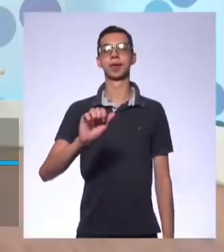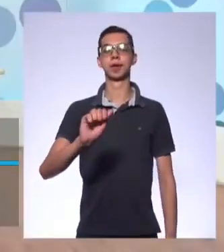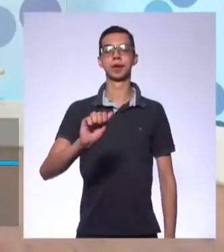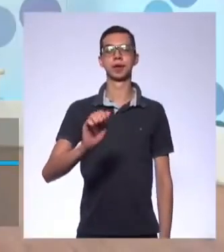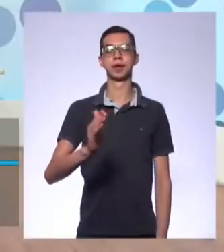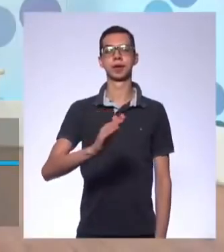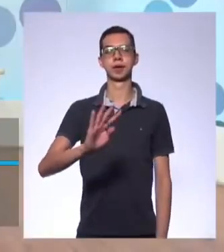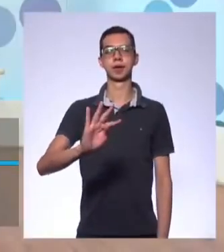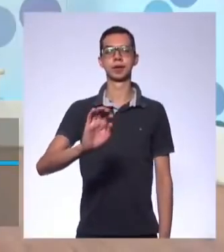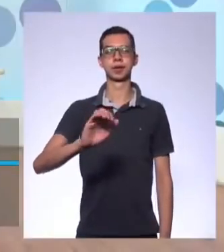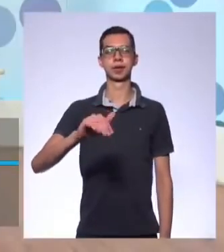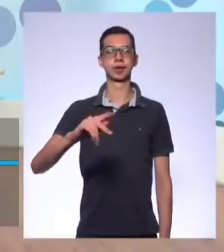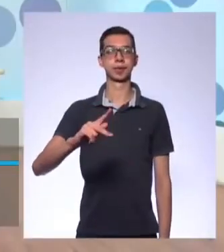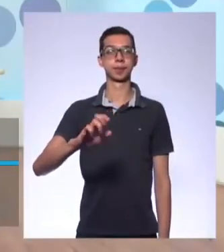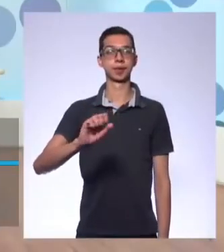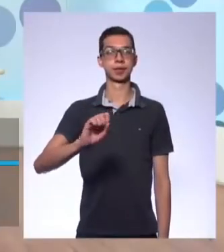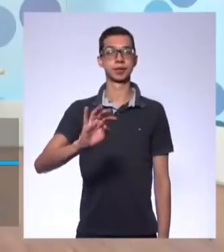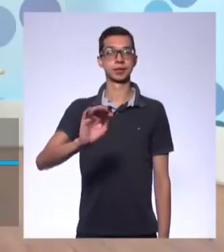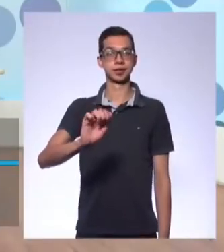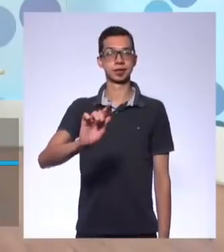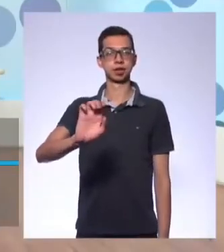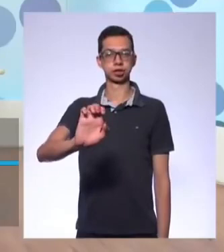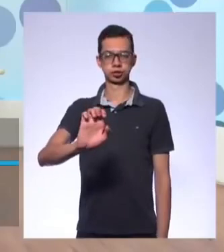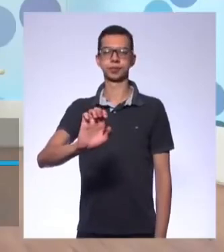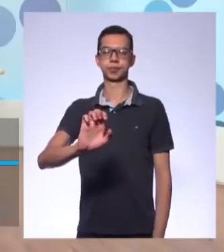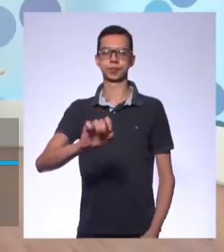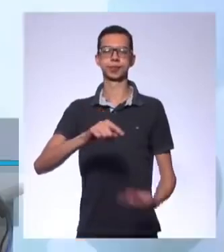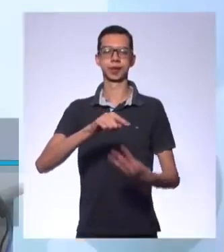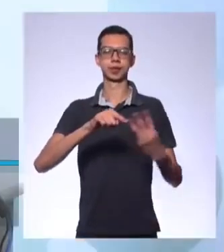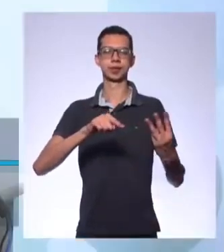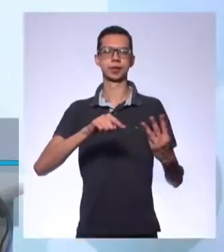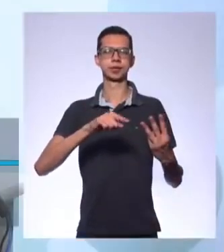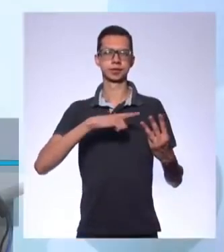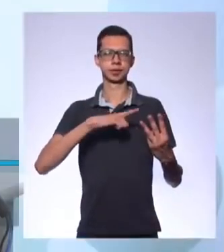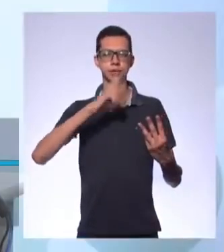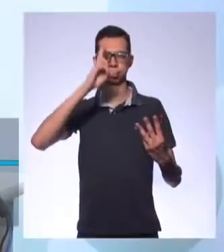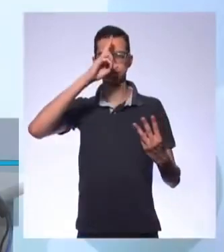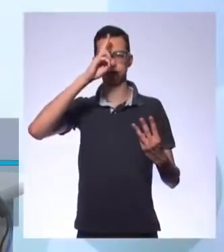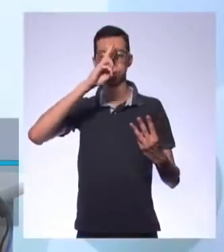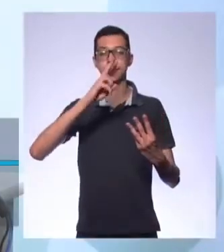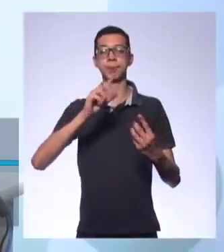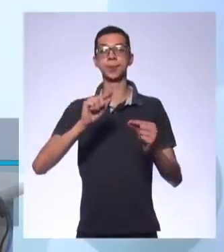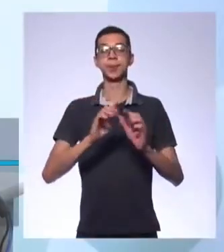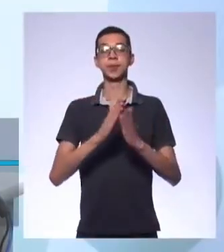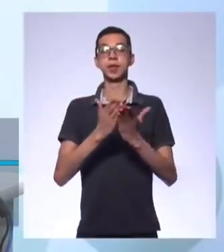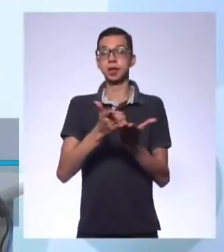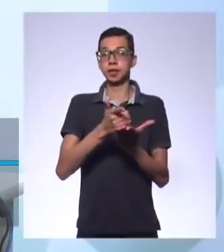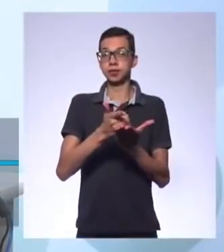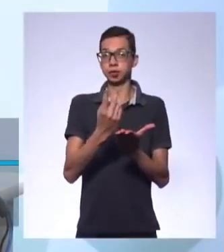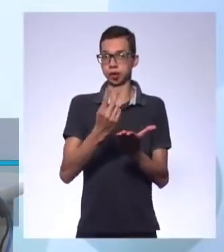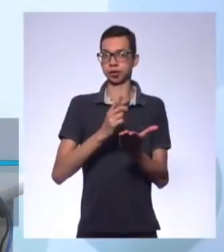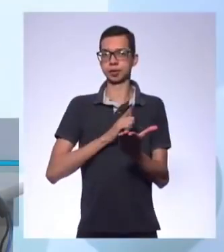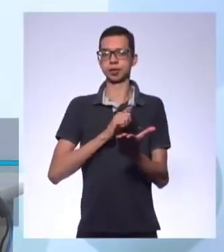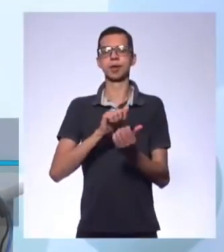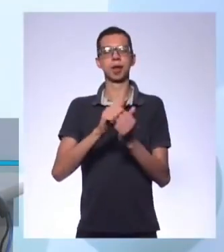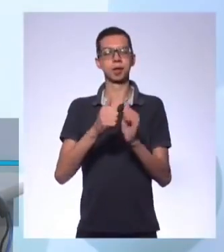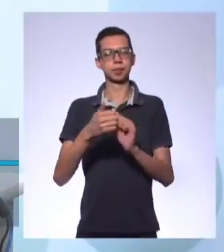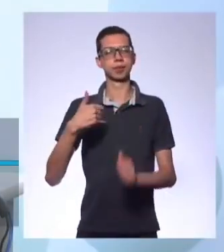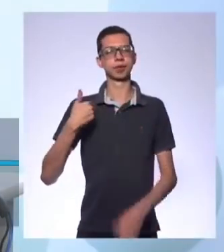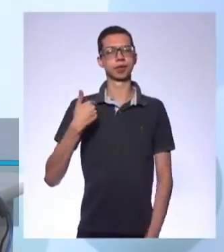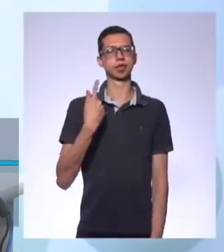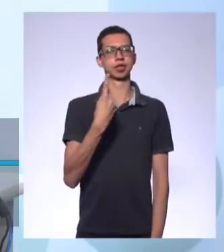Acho que são essas 3 histórias que o livrinho 2 traz, que é, assim, é bem adaptado para a idade de